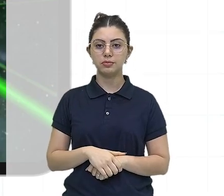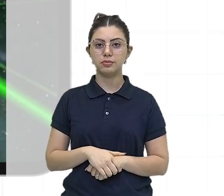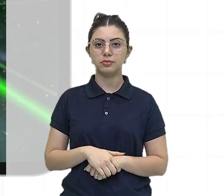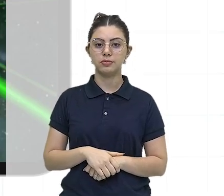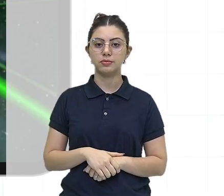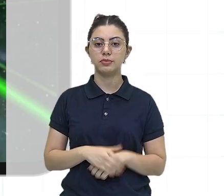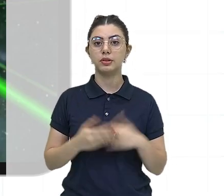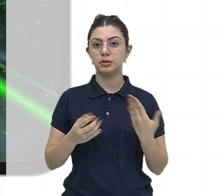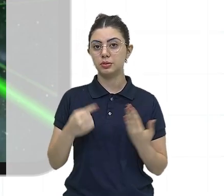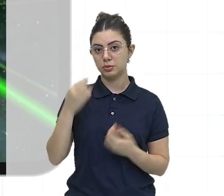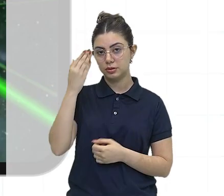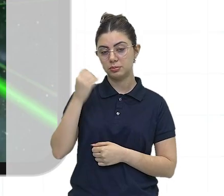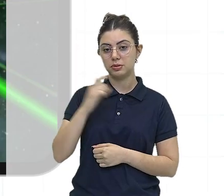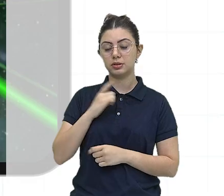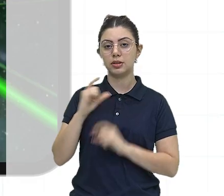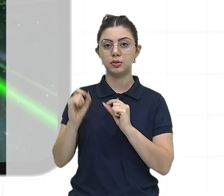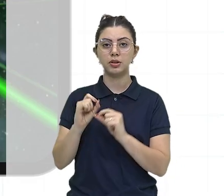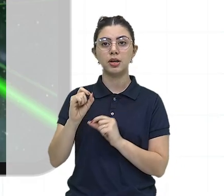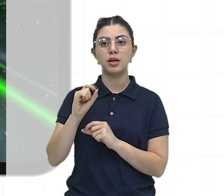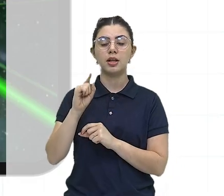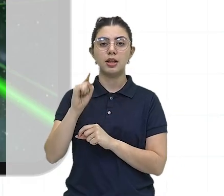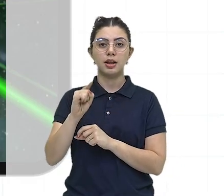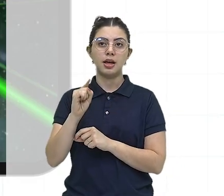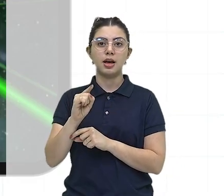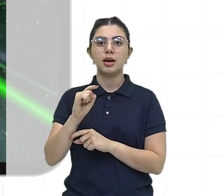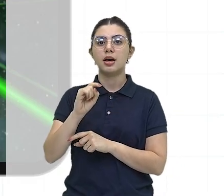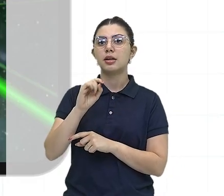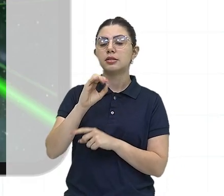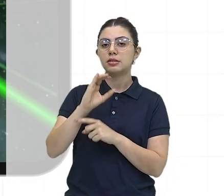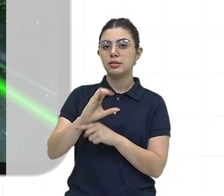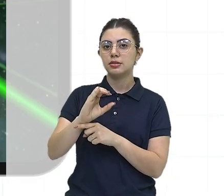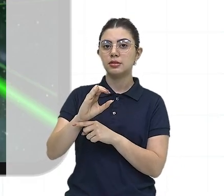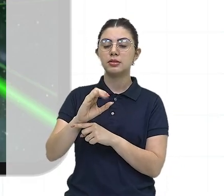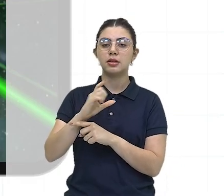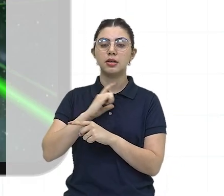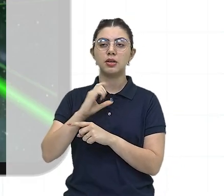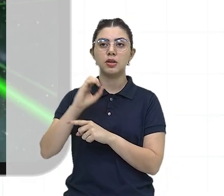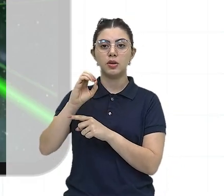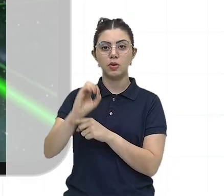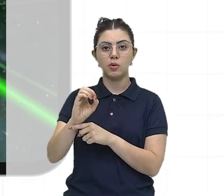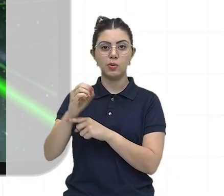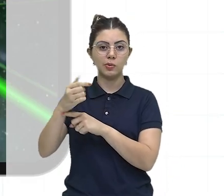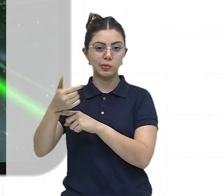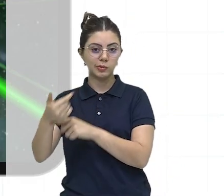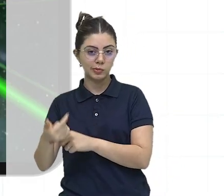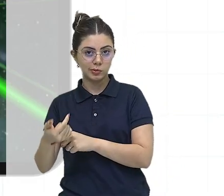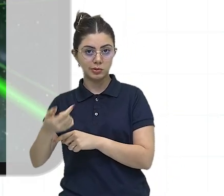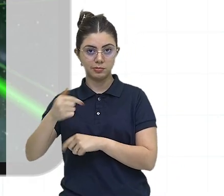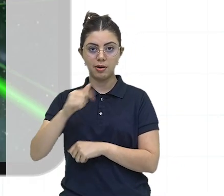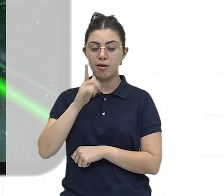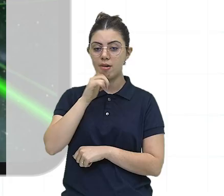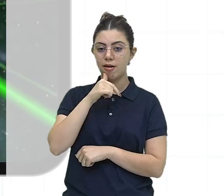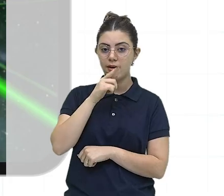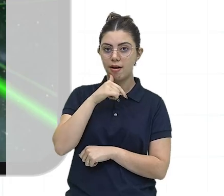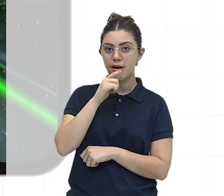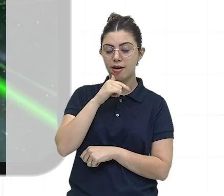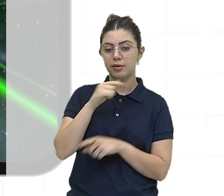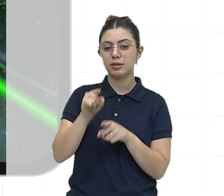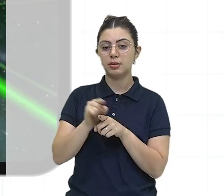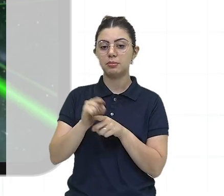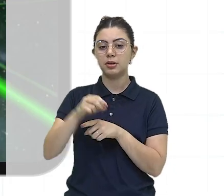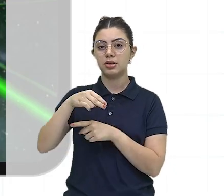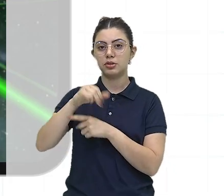disponibilidade de nitrogênio e oxigênio, mais a existência de água, que criou as condições necessárias para se haver vida no